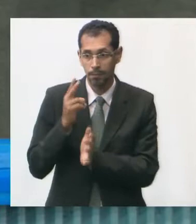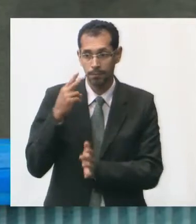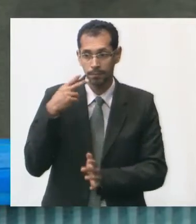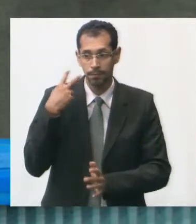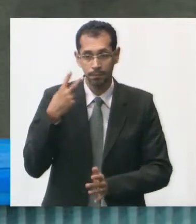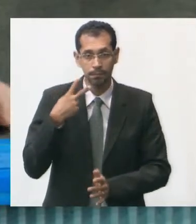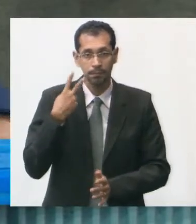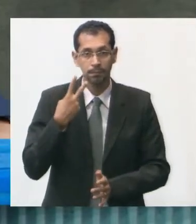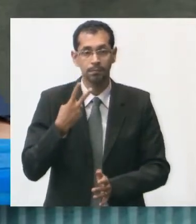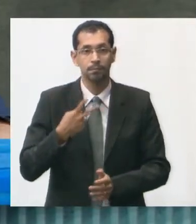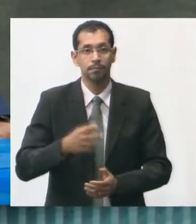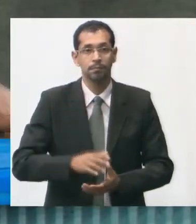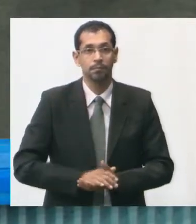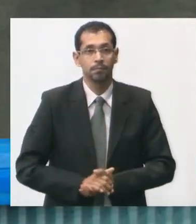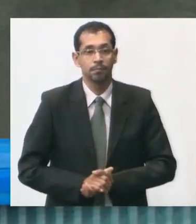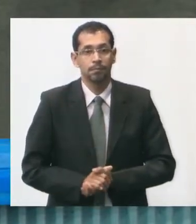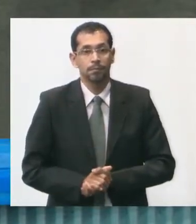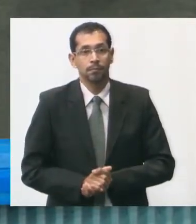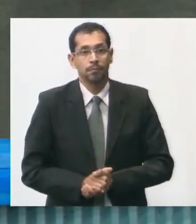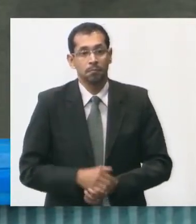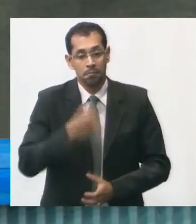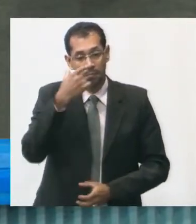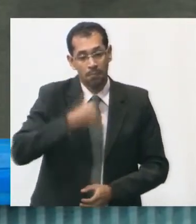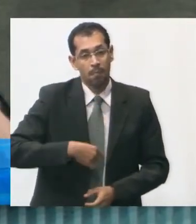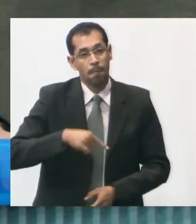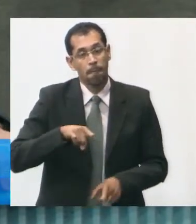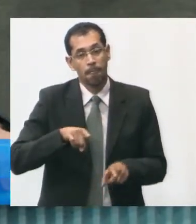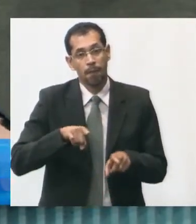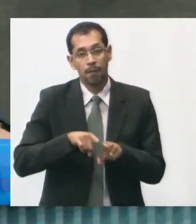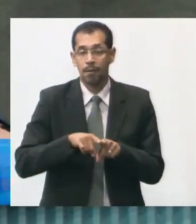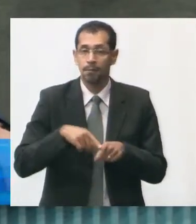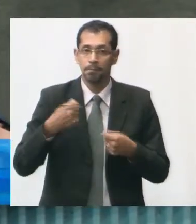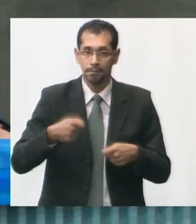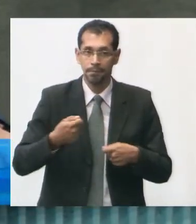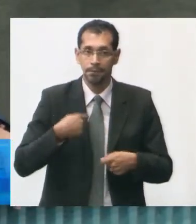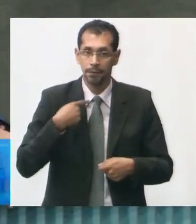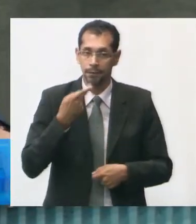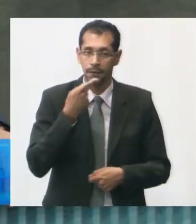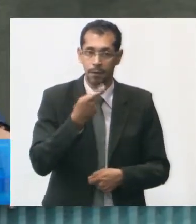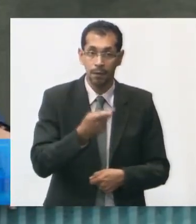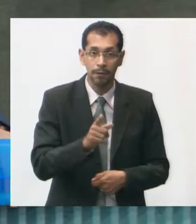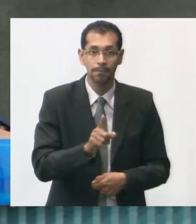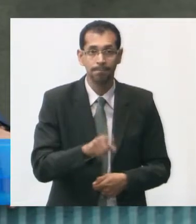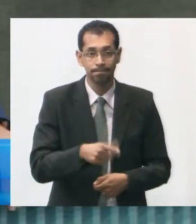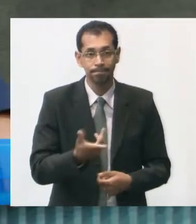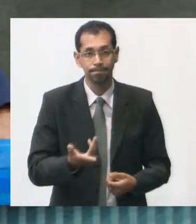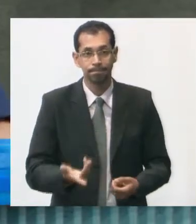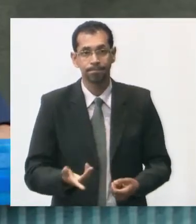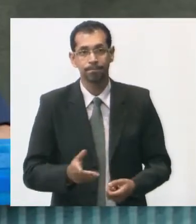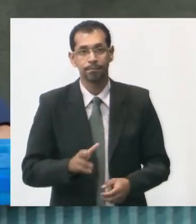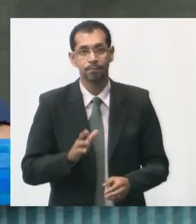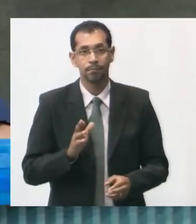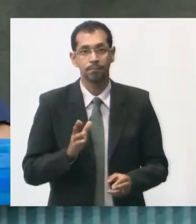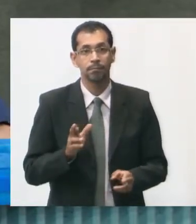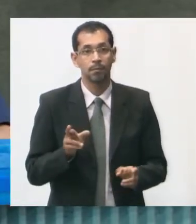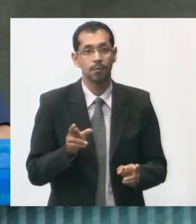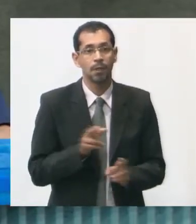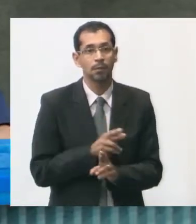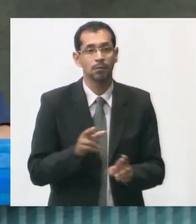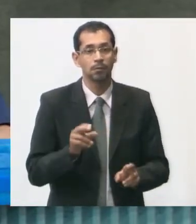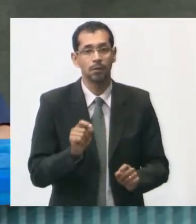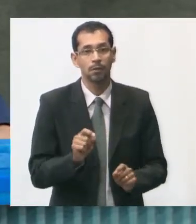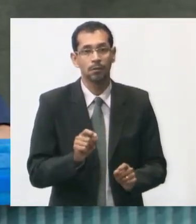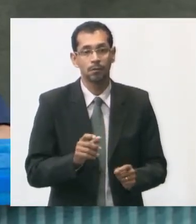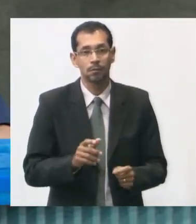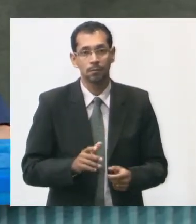eu também não poderia deixar de me manifestar com relação a